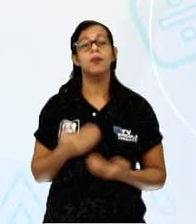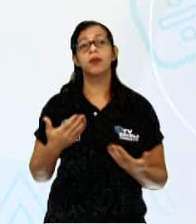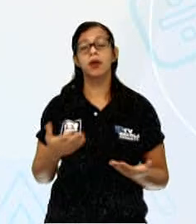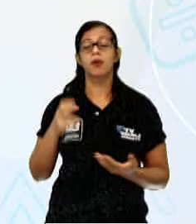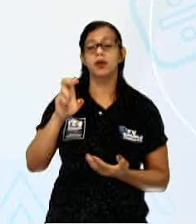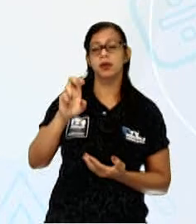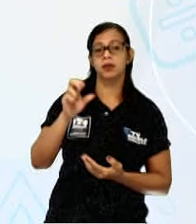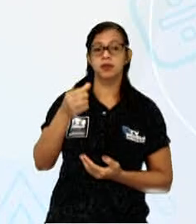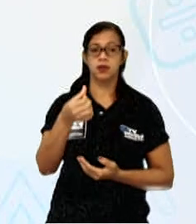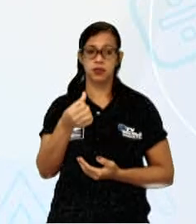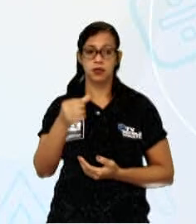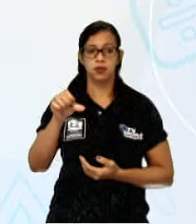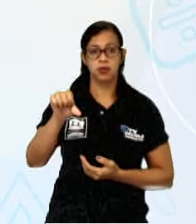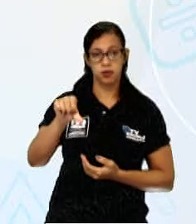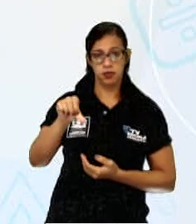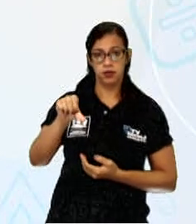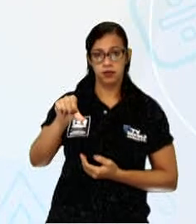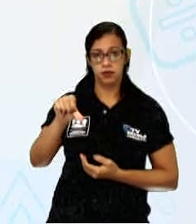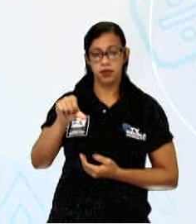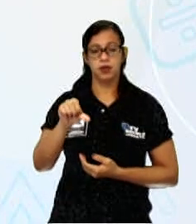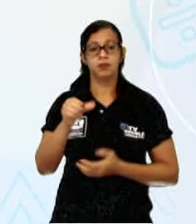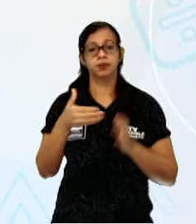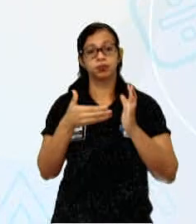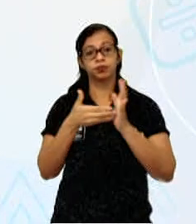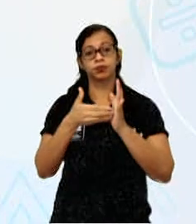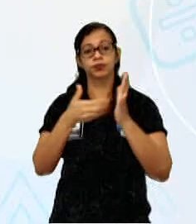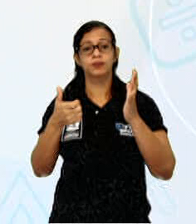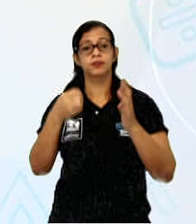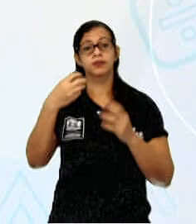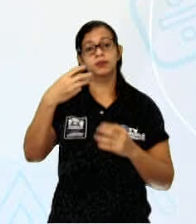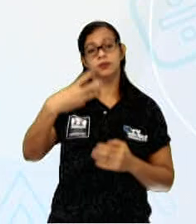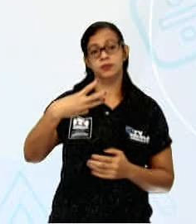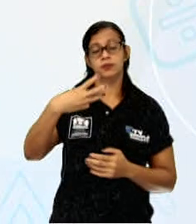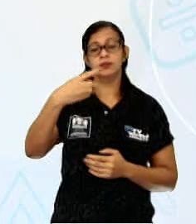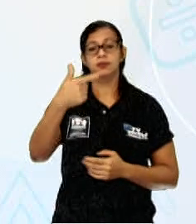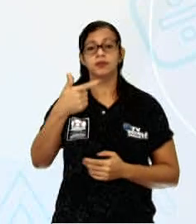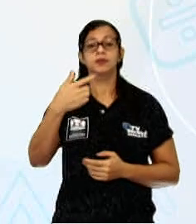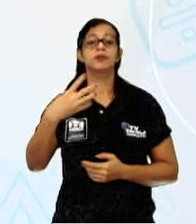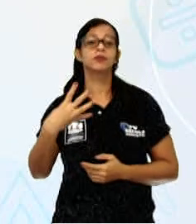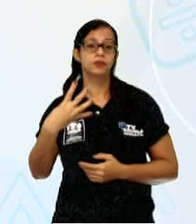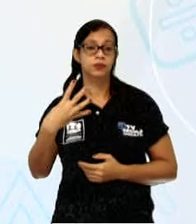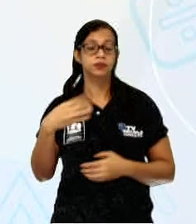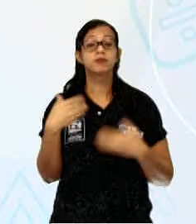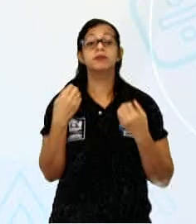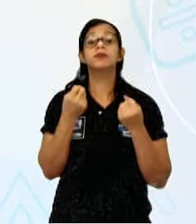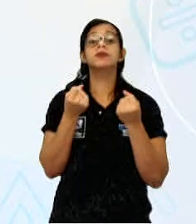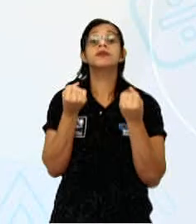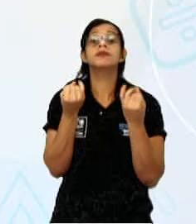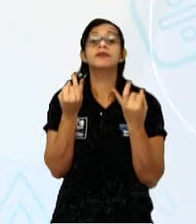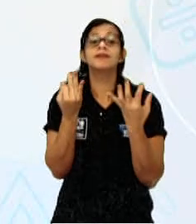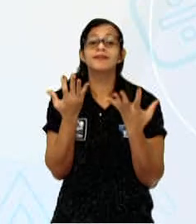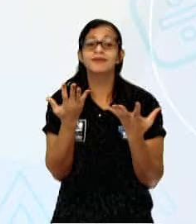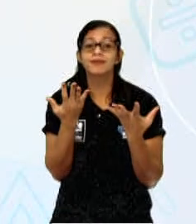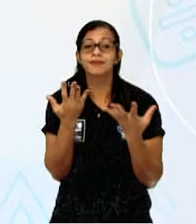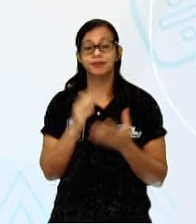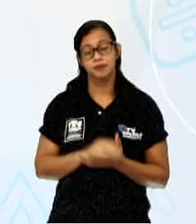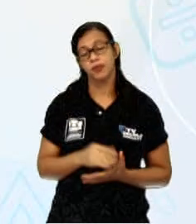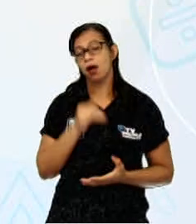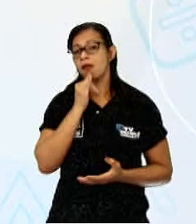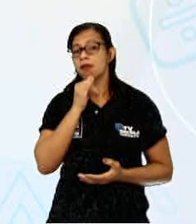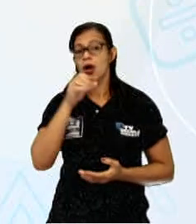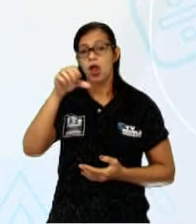569 - 324 vamos fazer a operação 9 - 4 5